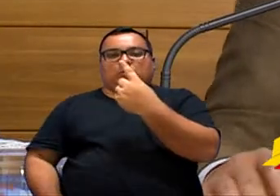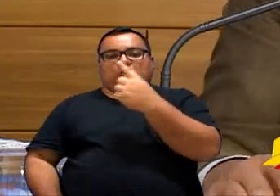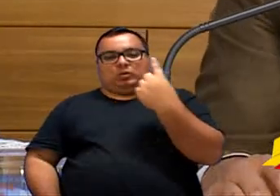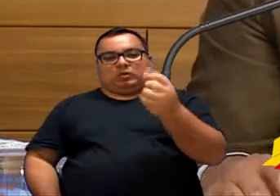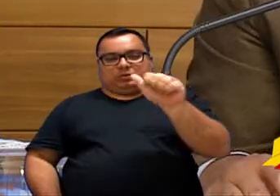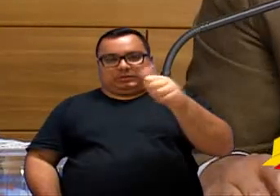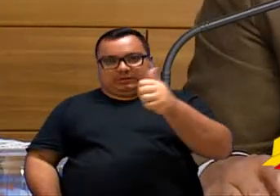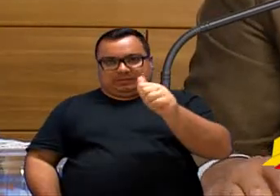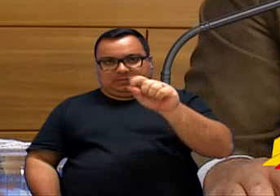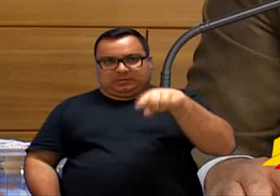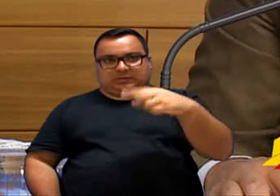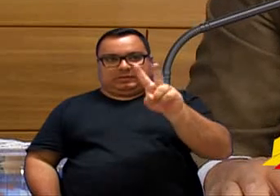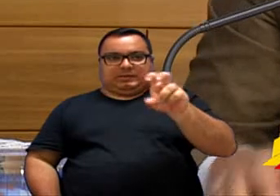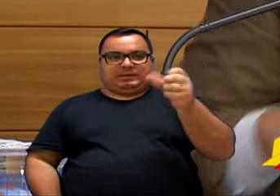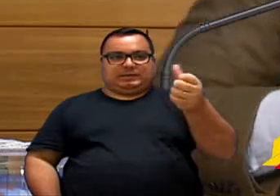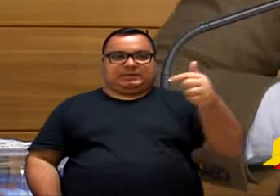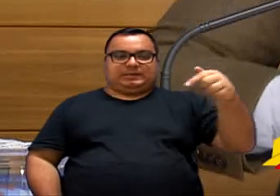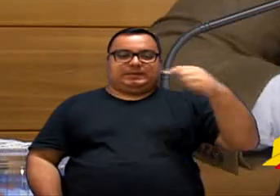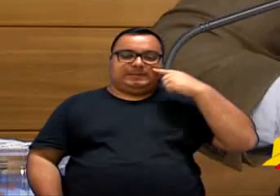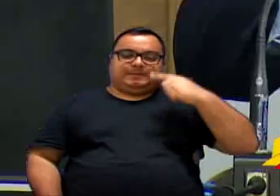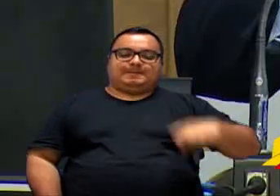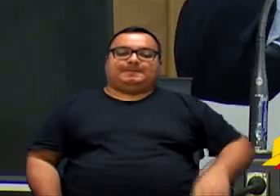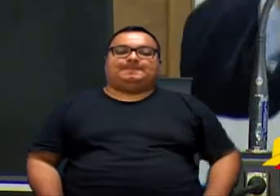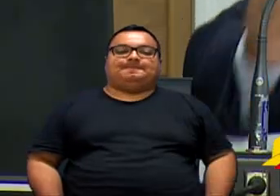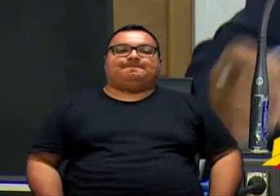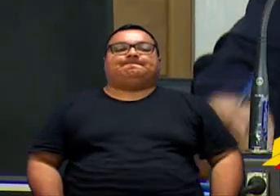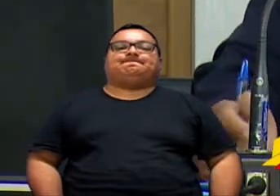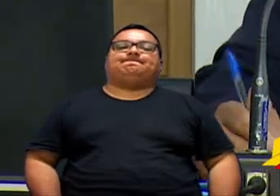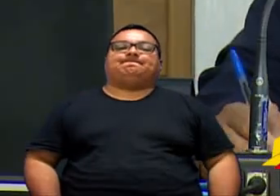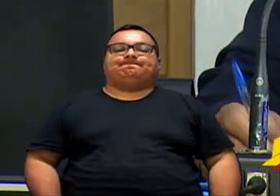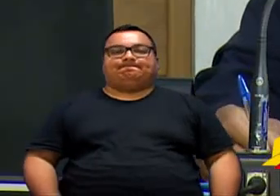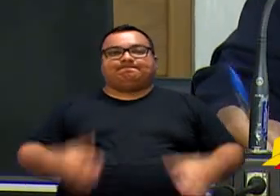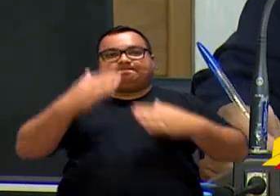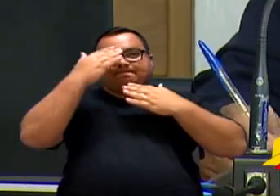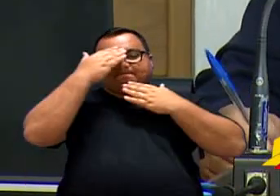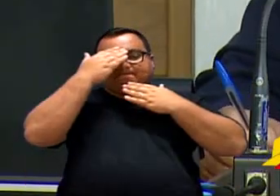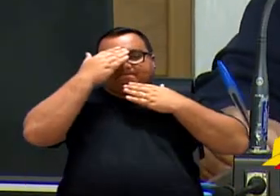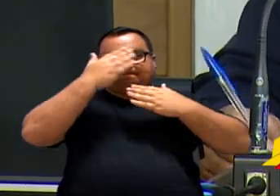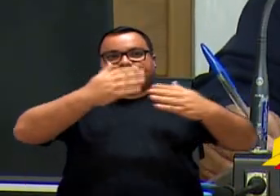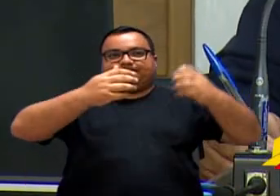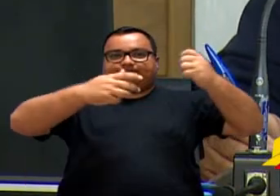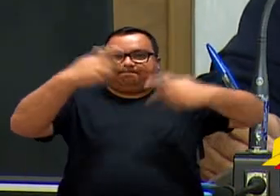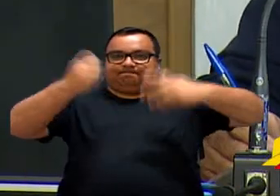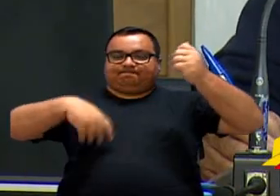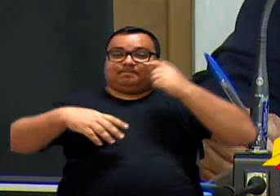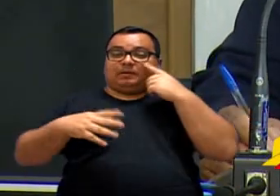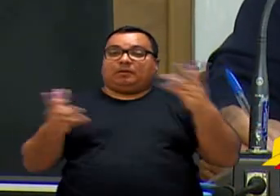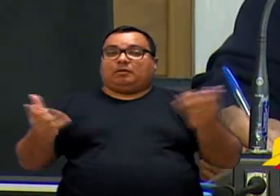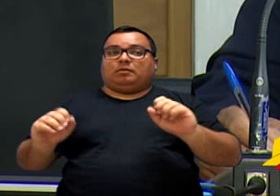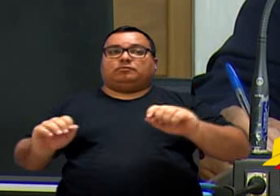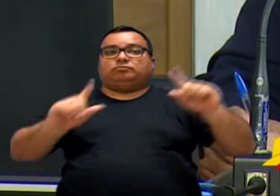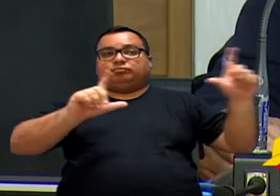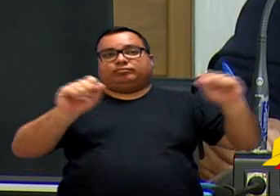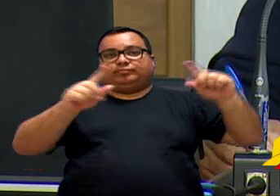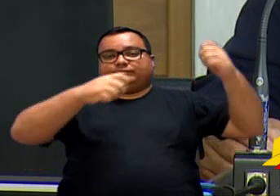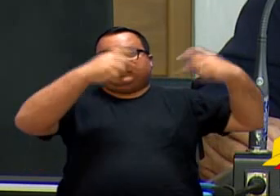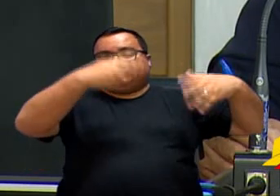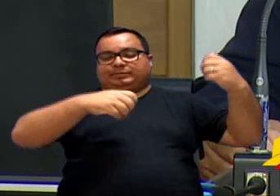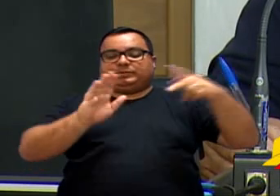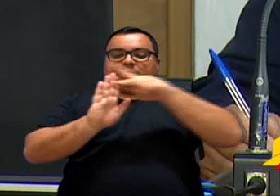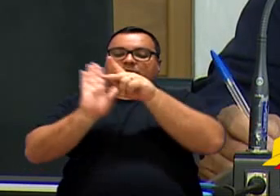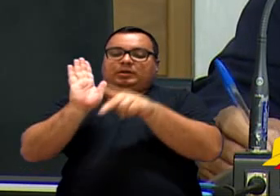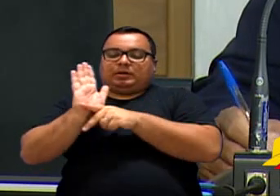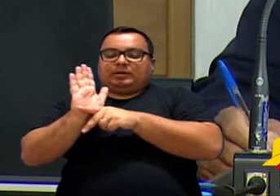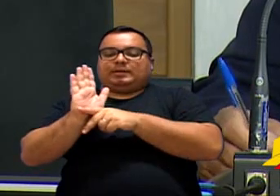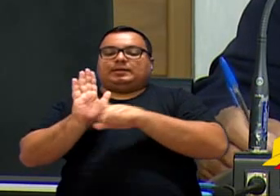11.569/2017. Por enquanto é só, presidente. Obrigado. Apresentação de matérias. Projeto de